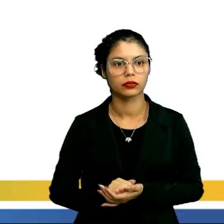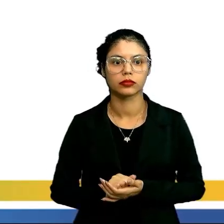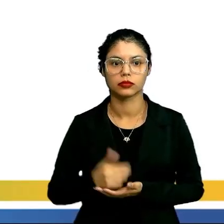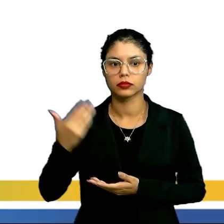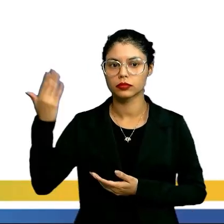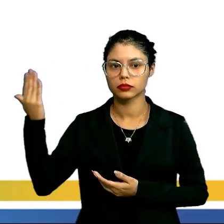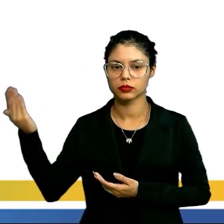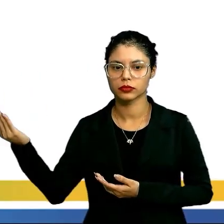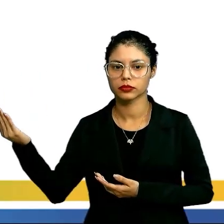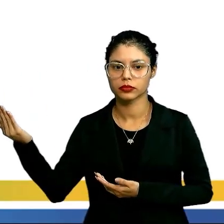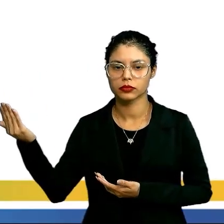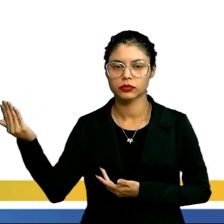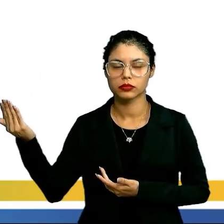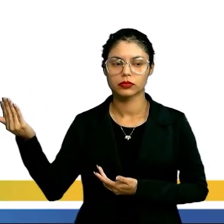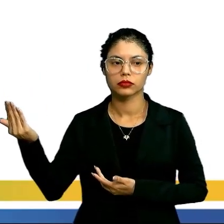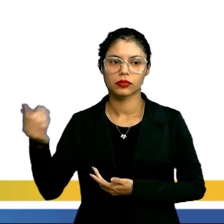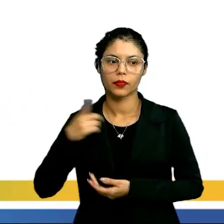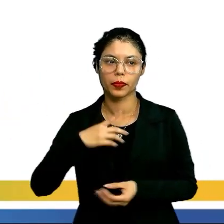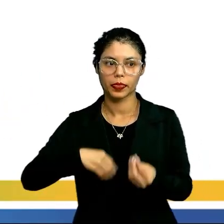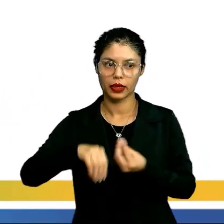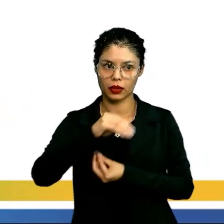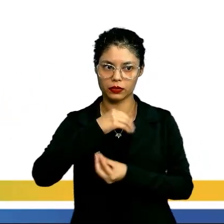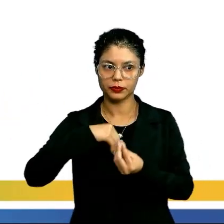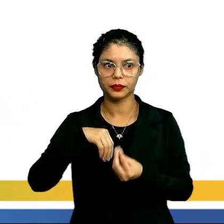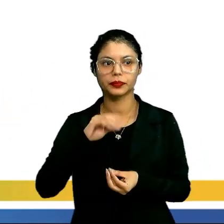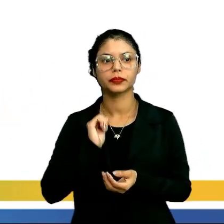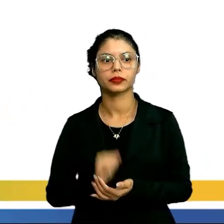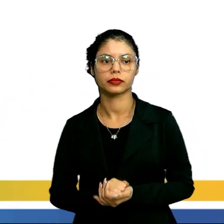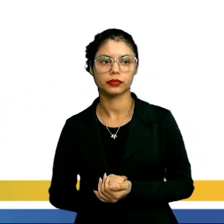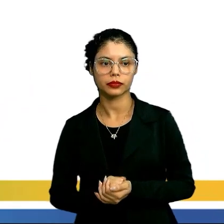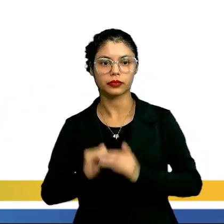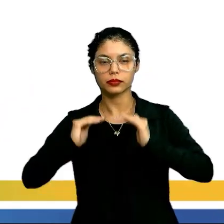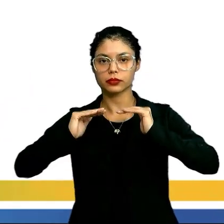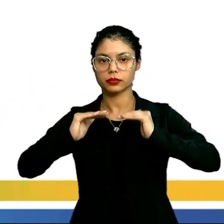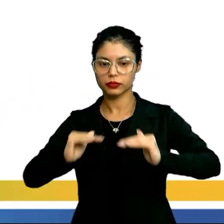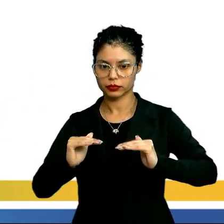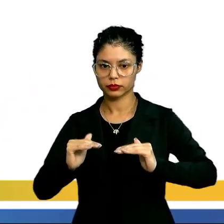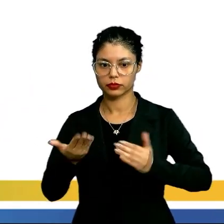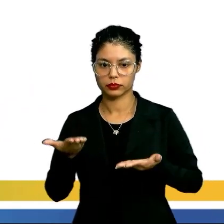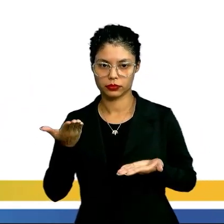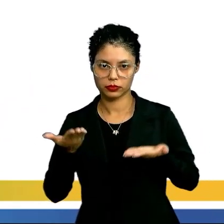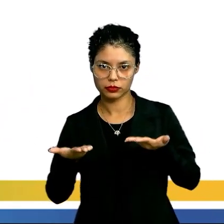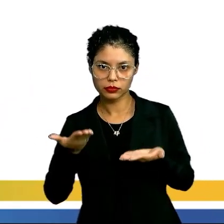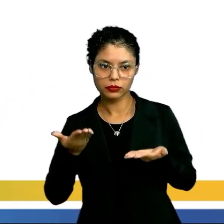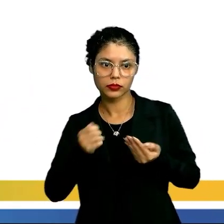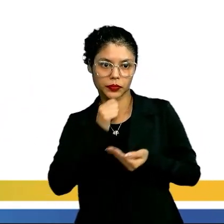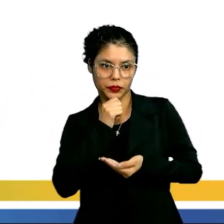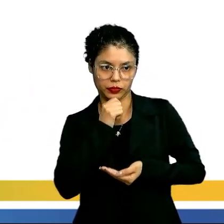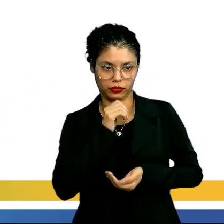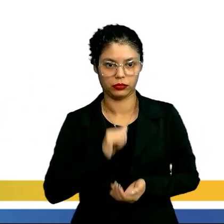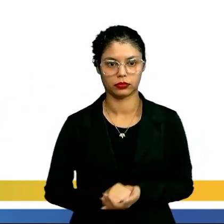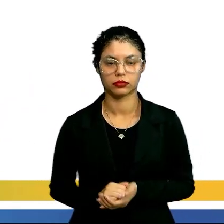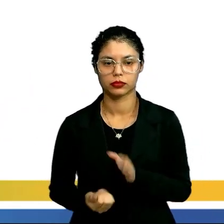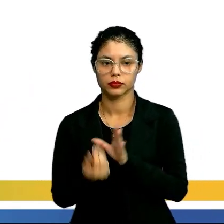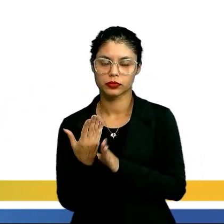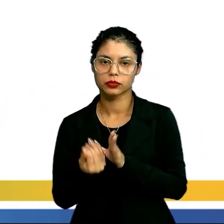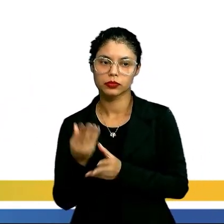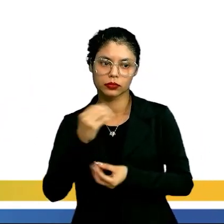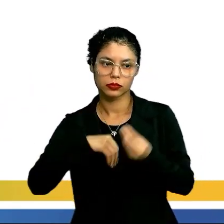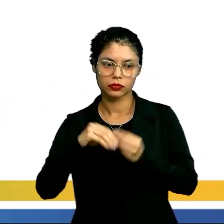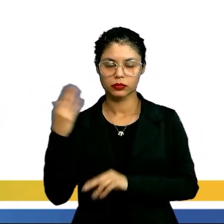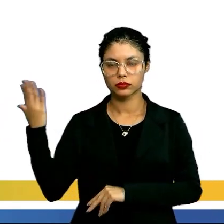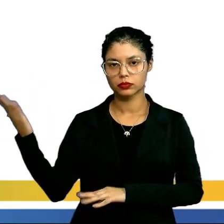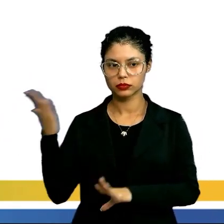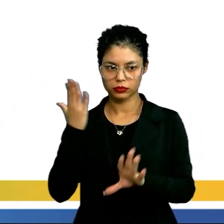só na tela. Eu tenho uma reação em equilíbrio, onde eu tenho reagente formando produtos. Nesse